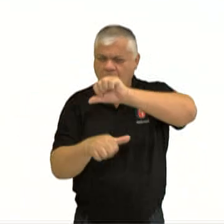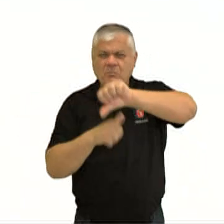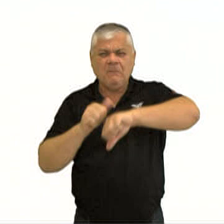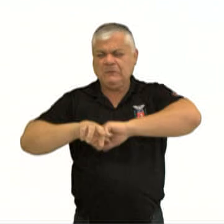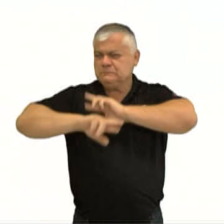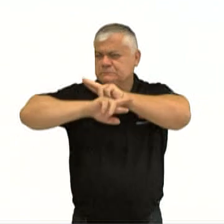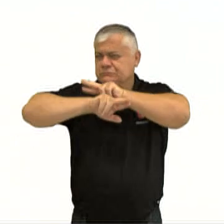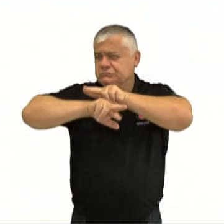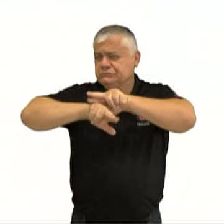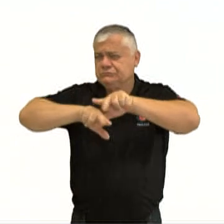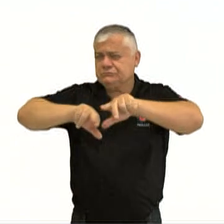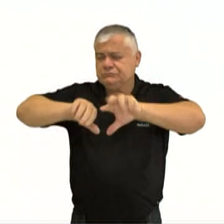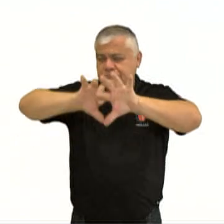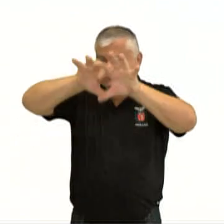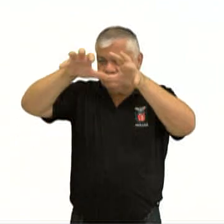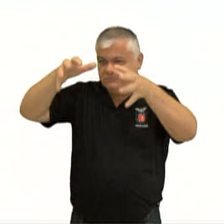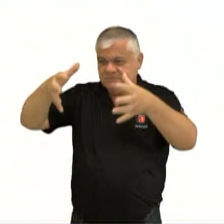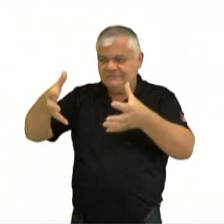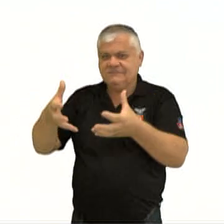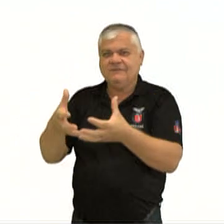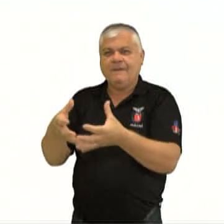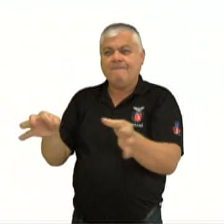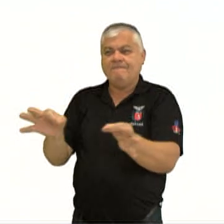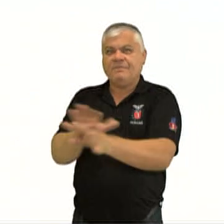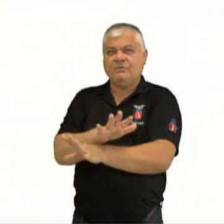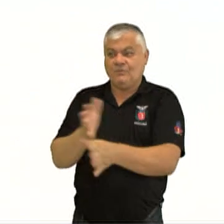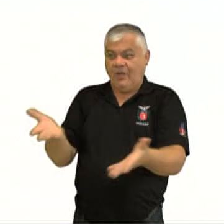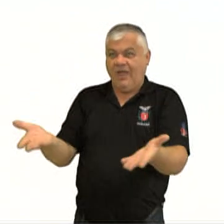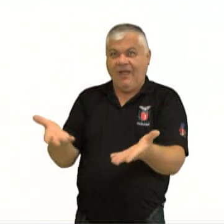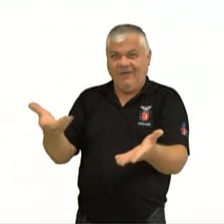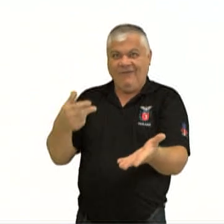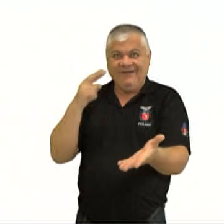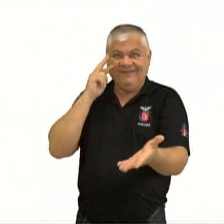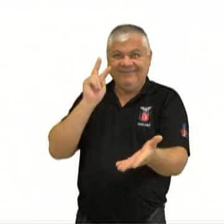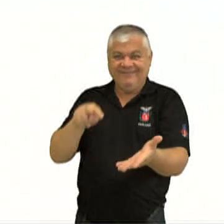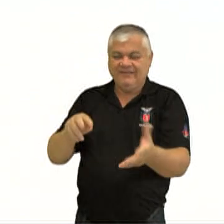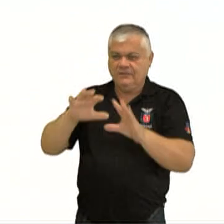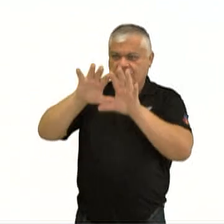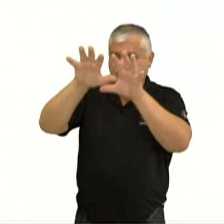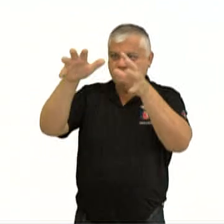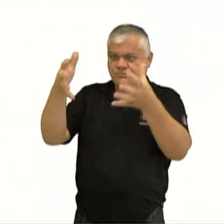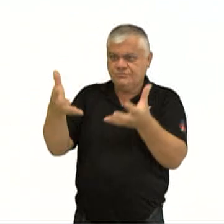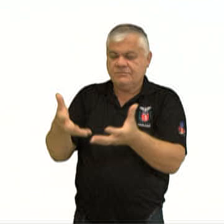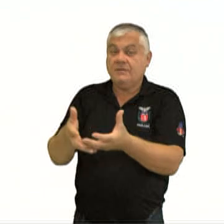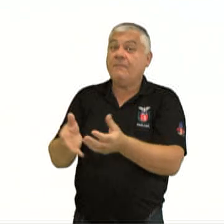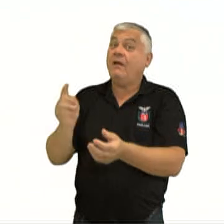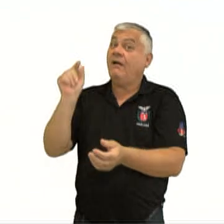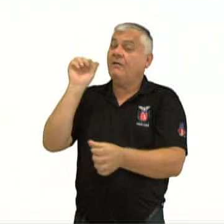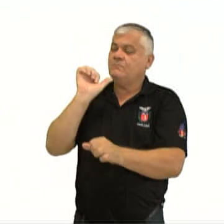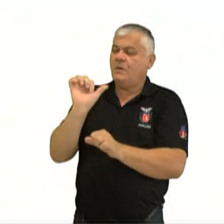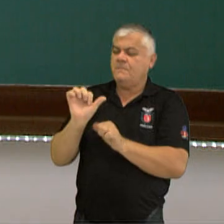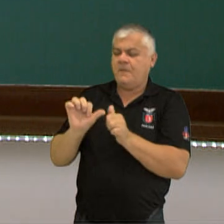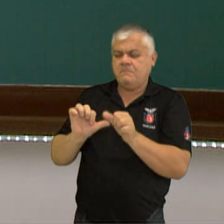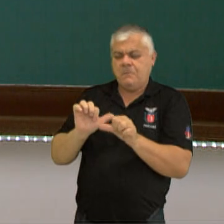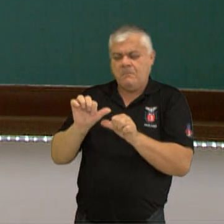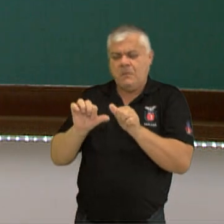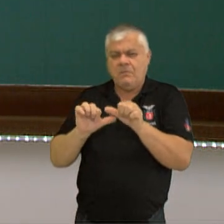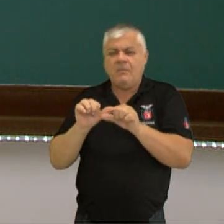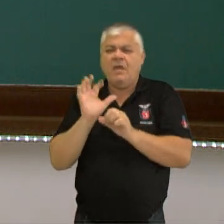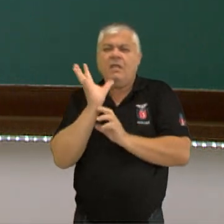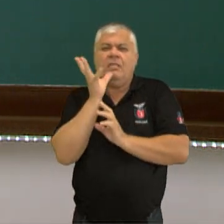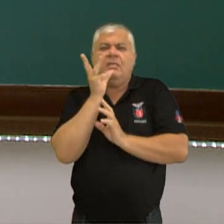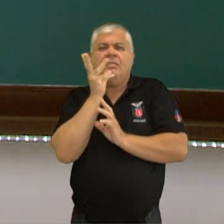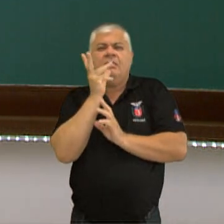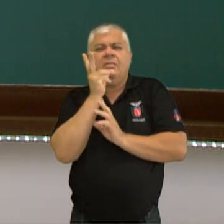que ela chegasse ao seu estado atual. Lembra que nós falamos das modificações do nosso planeta? Algumas lentas